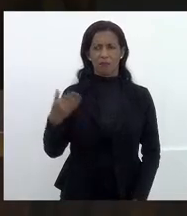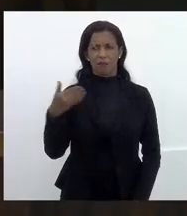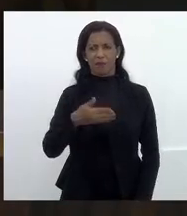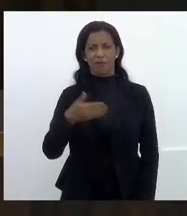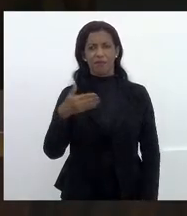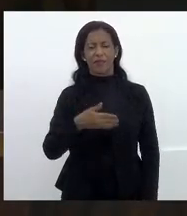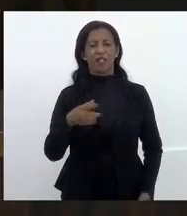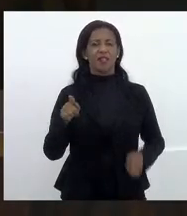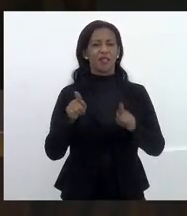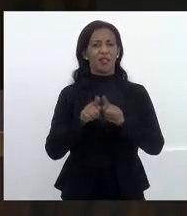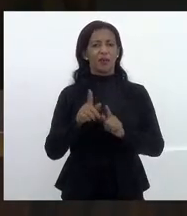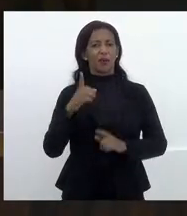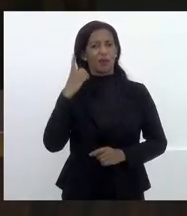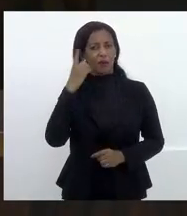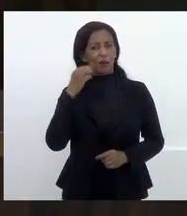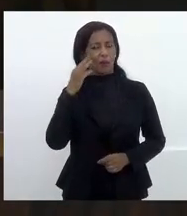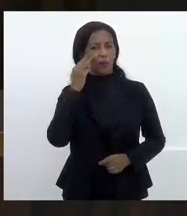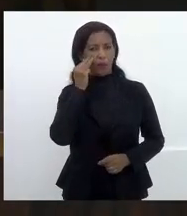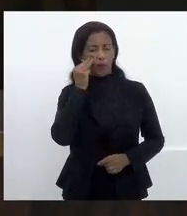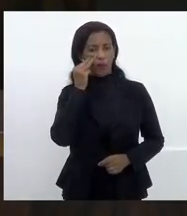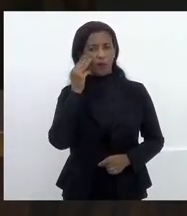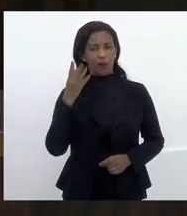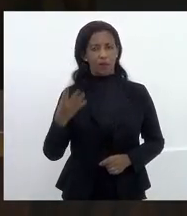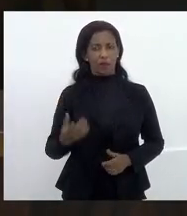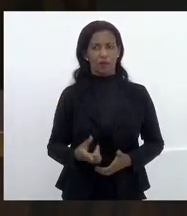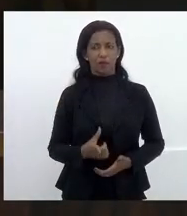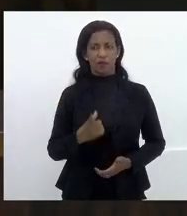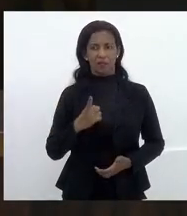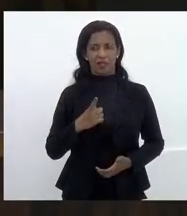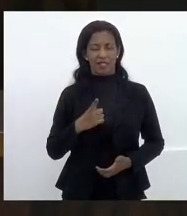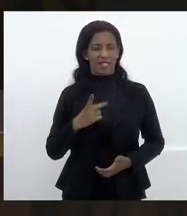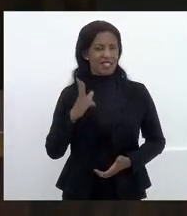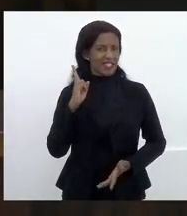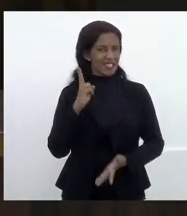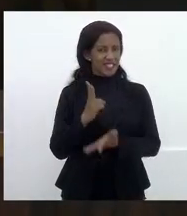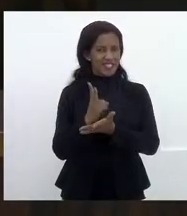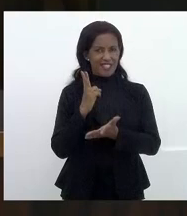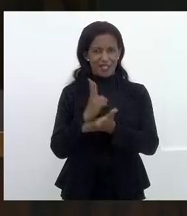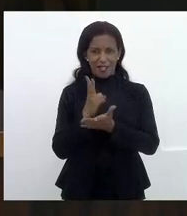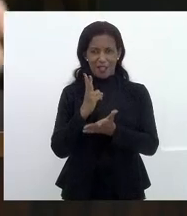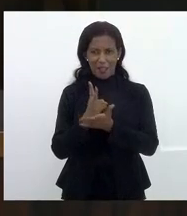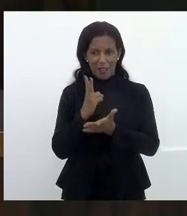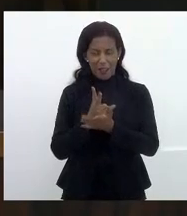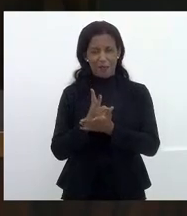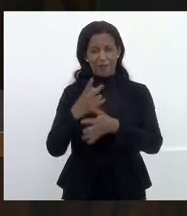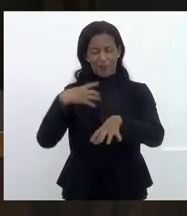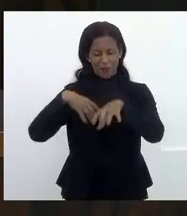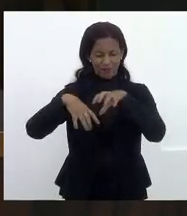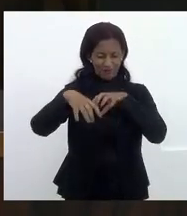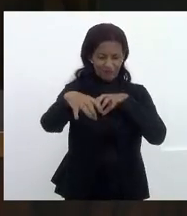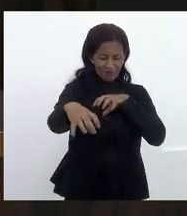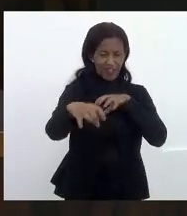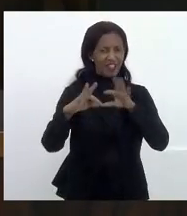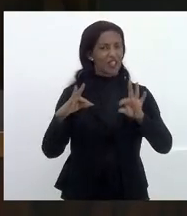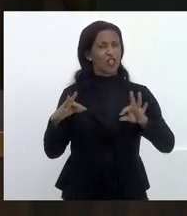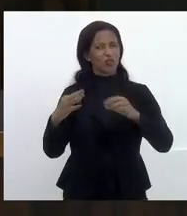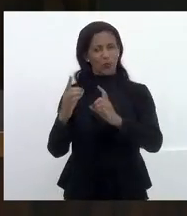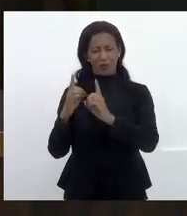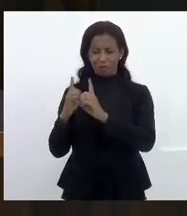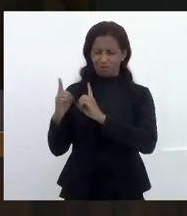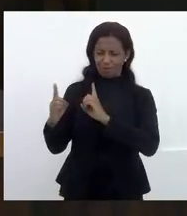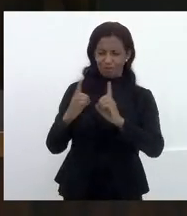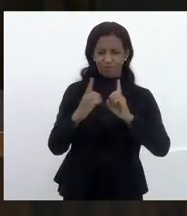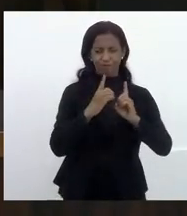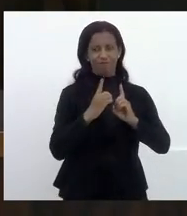deputado a Mônica Francisco que presente presencialmente presente online em todas as